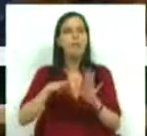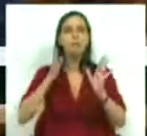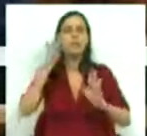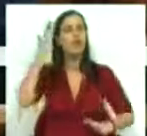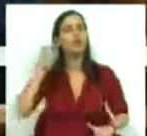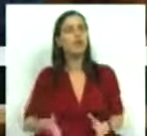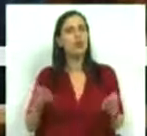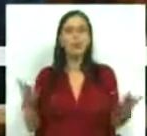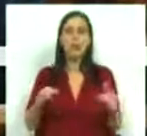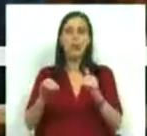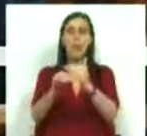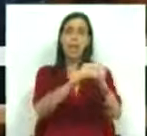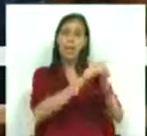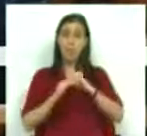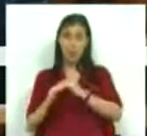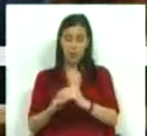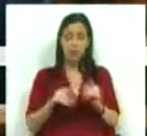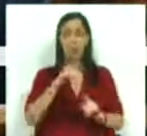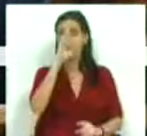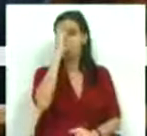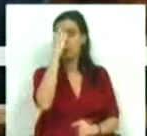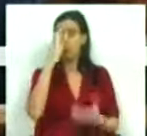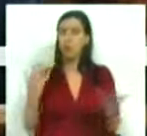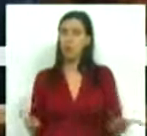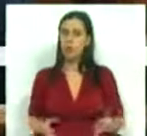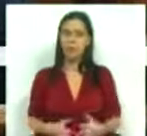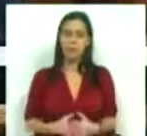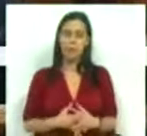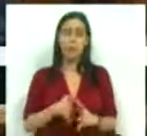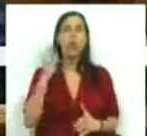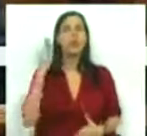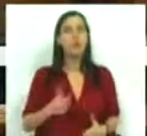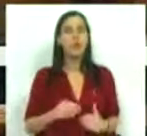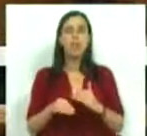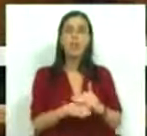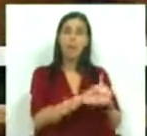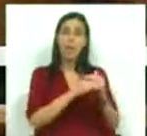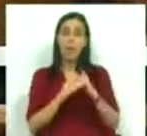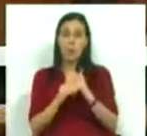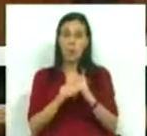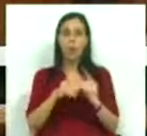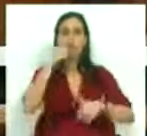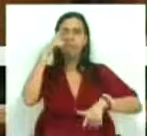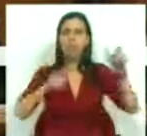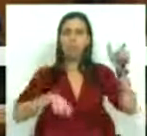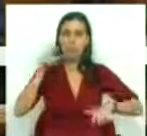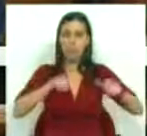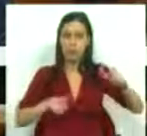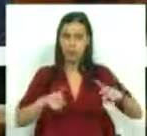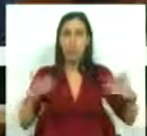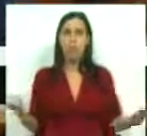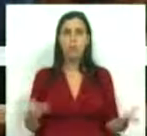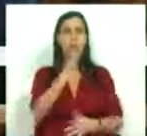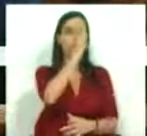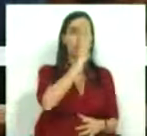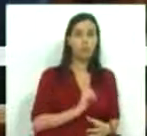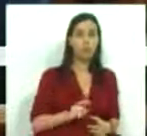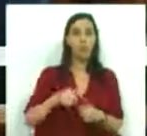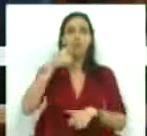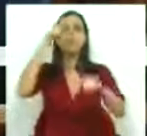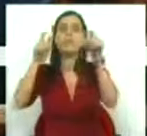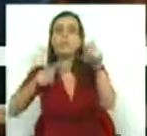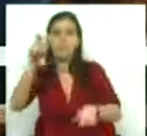justiça e o máximo de equidade nesse esforço. Justiça e equidade entre cidadãos e entre o Estado